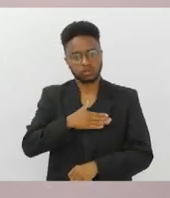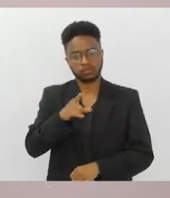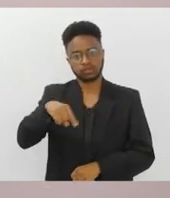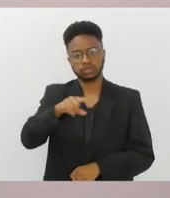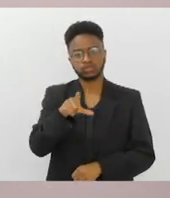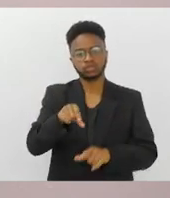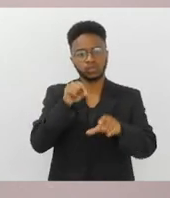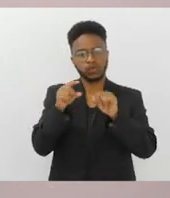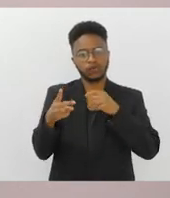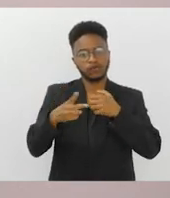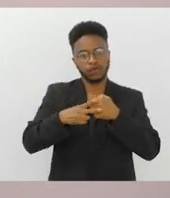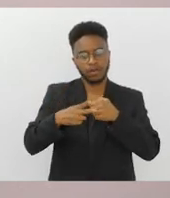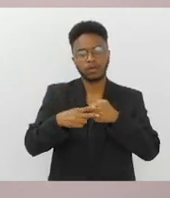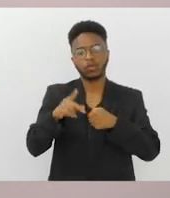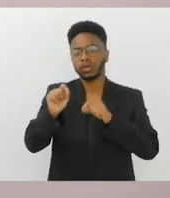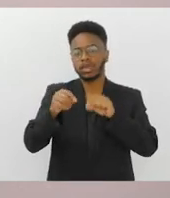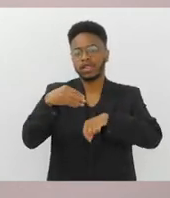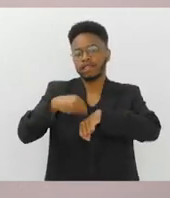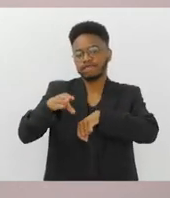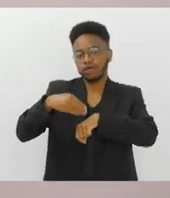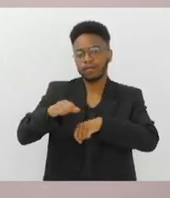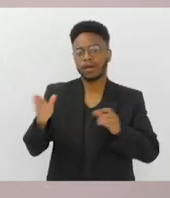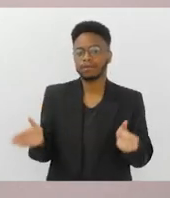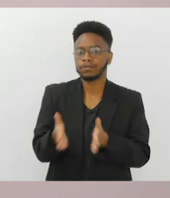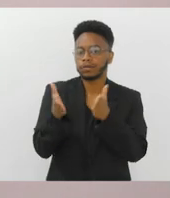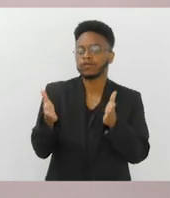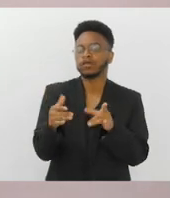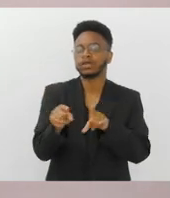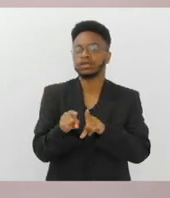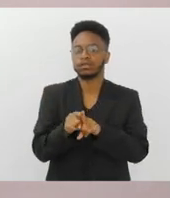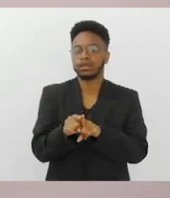A gente fala de informar, a gente fala de promover,